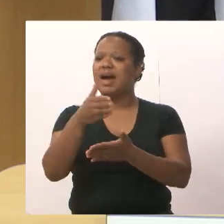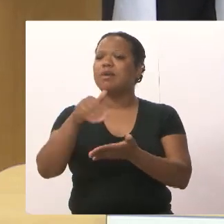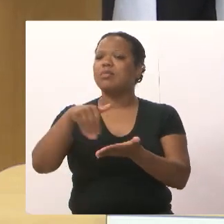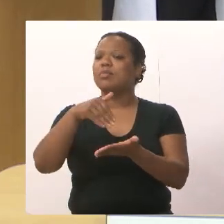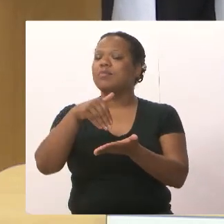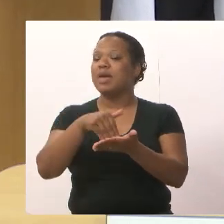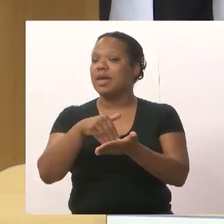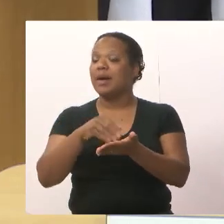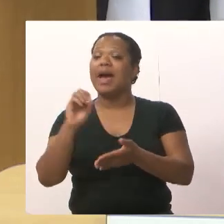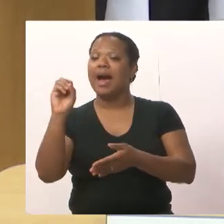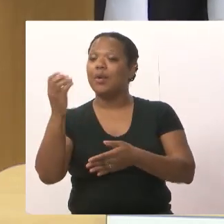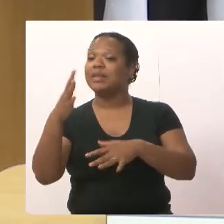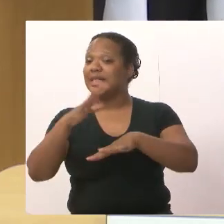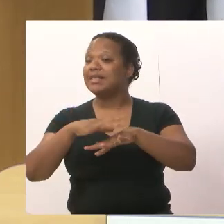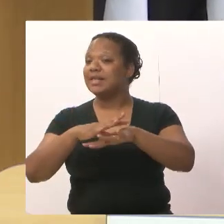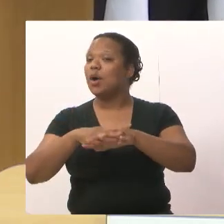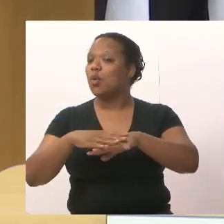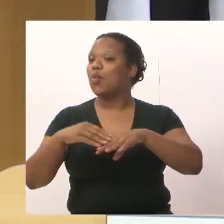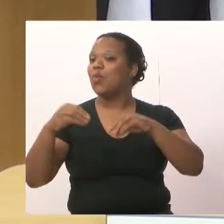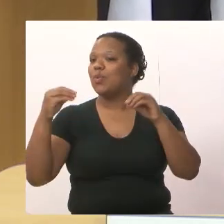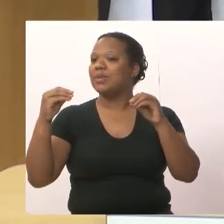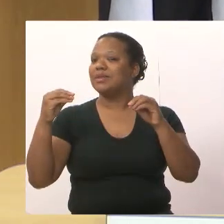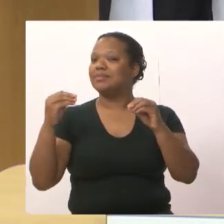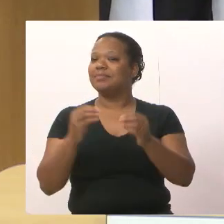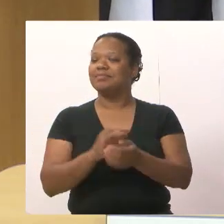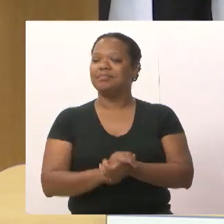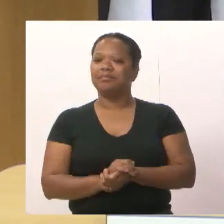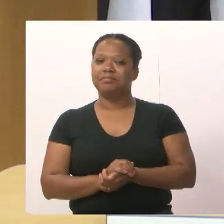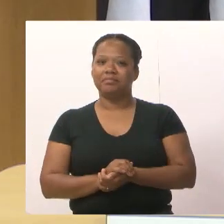cura acontece ali.